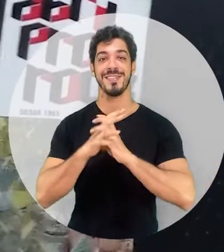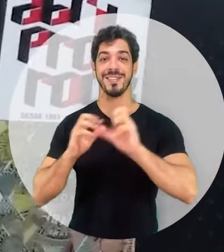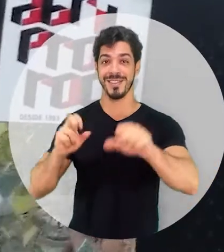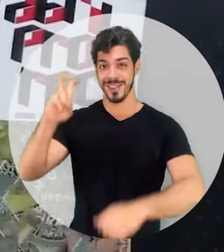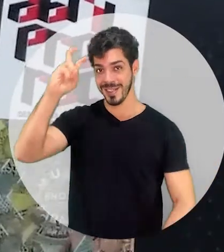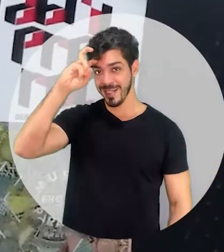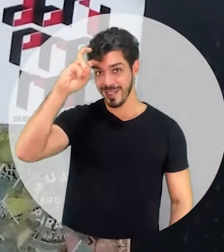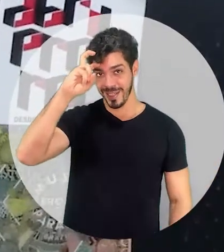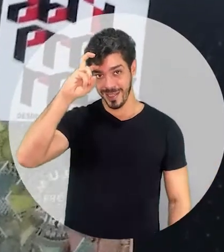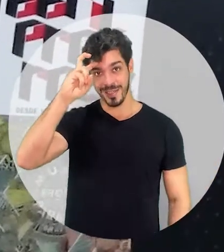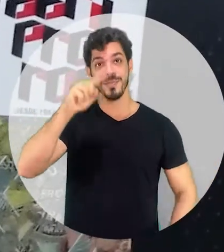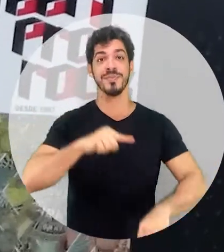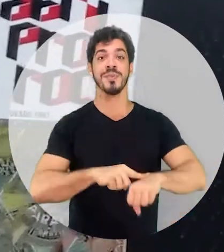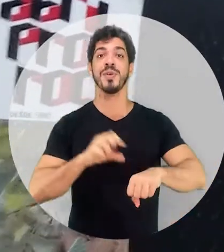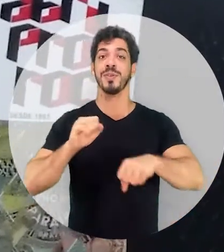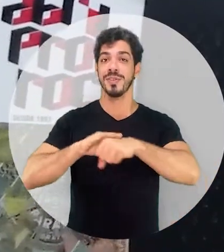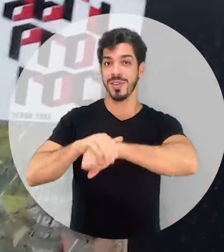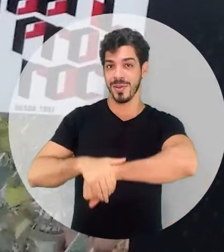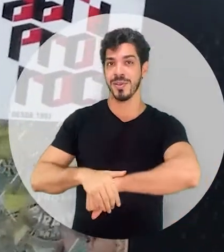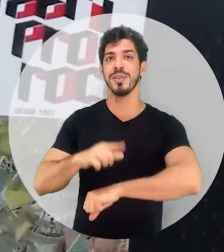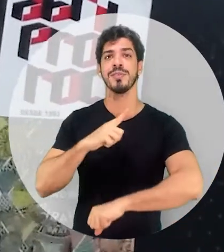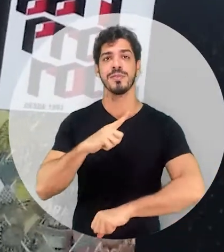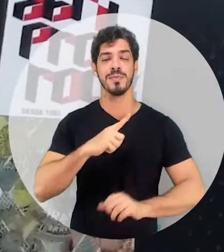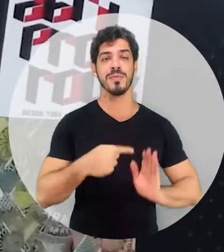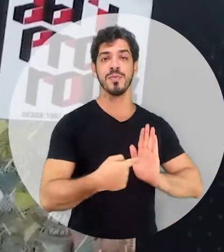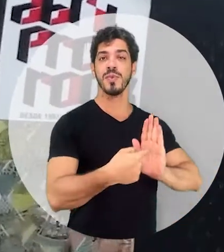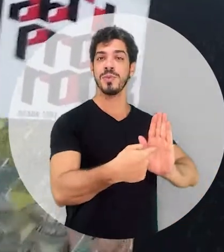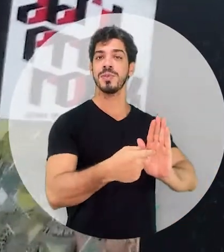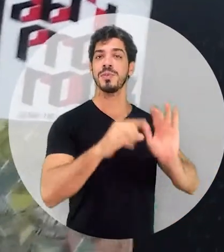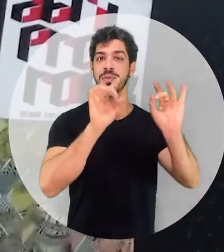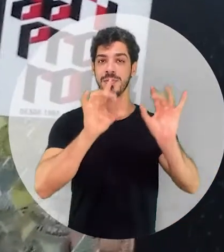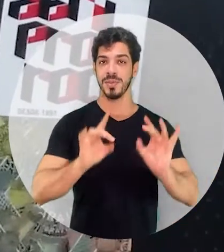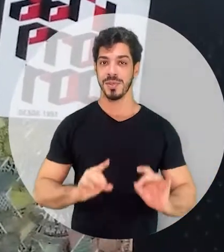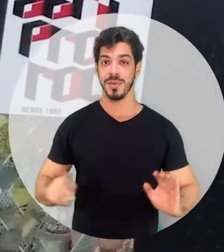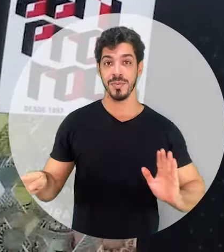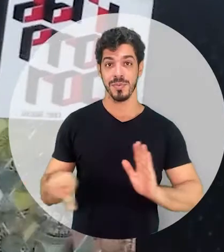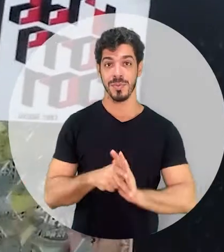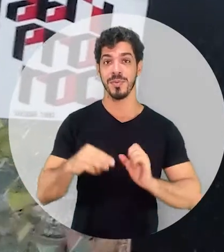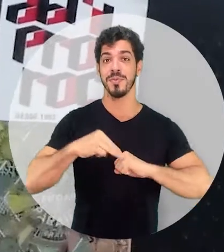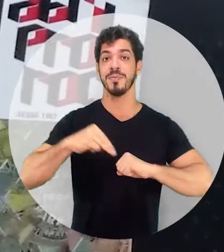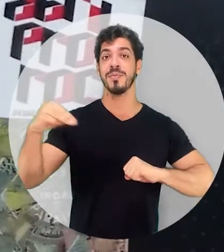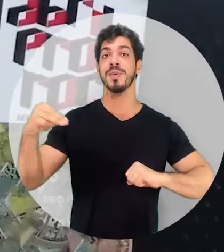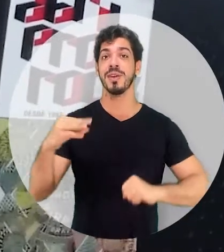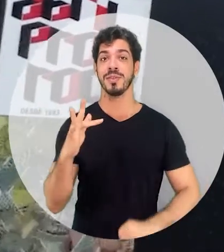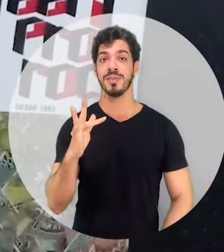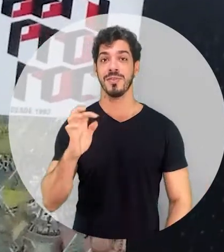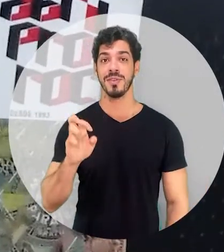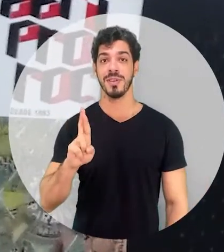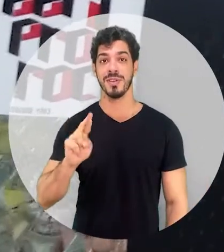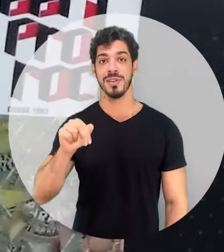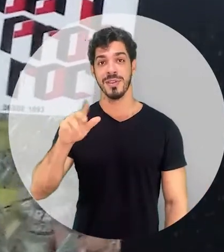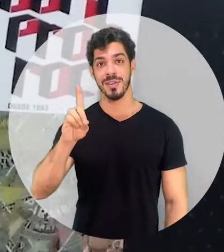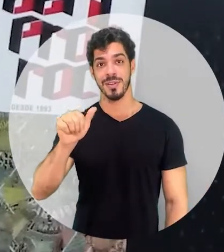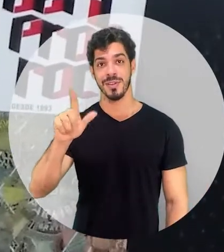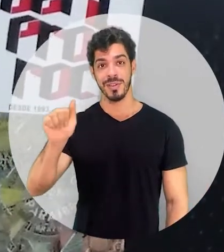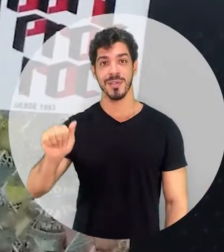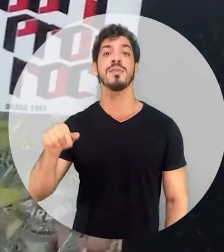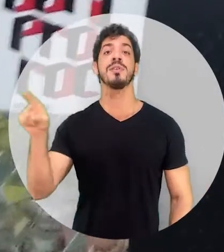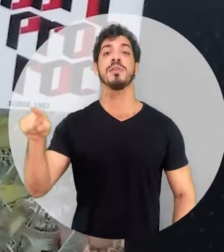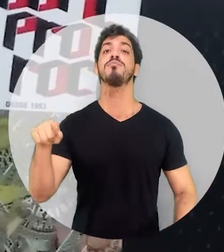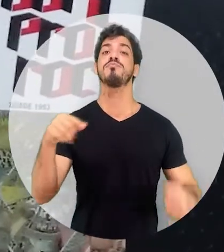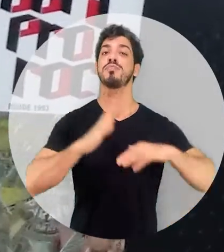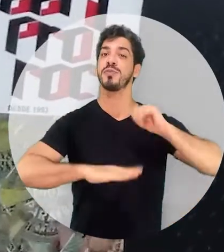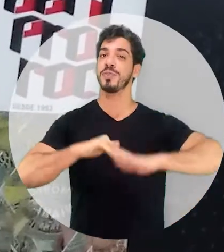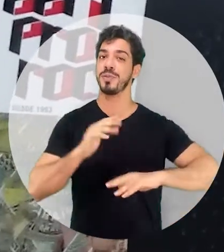às 8 da noite, tem recital de mestrado de Fernanda Scioli, violinista da Orquestra Sinfônica da